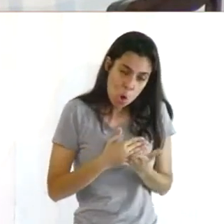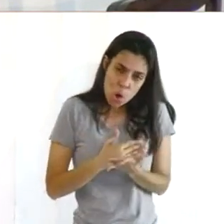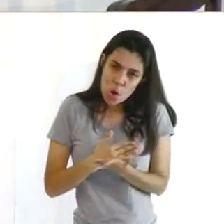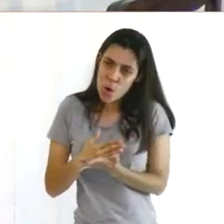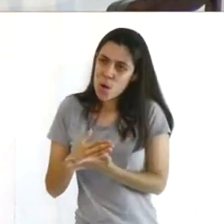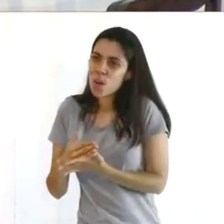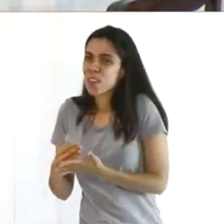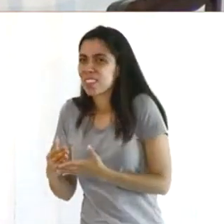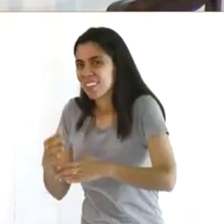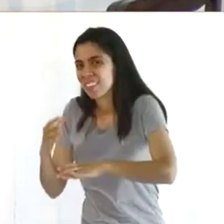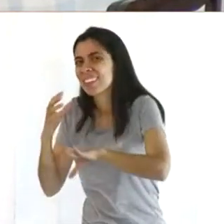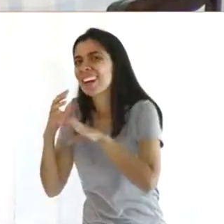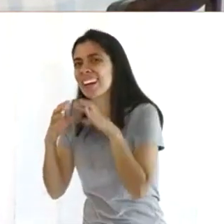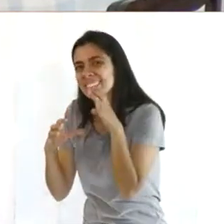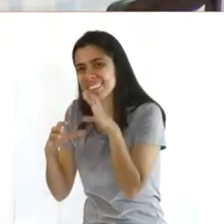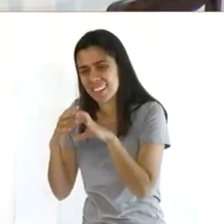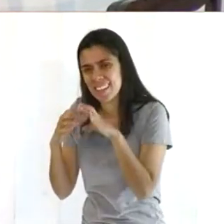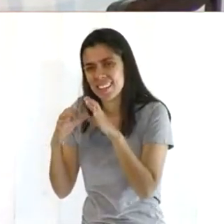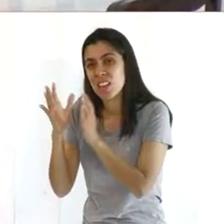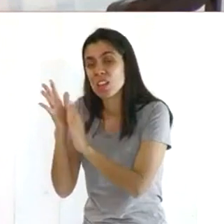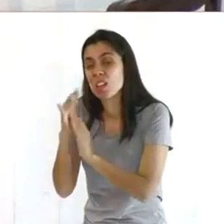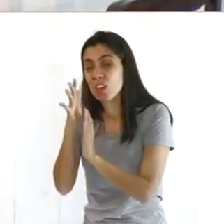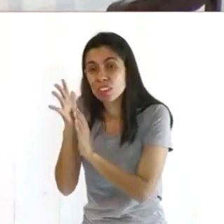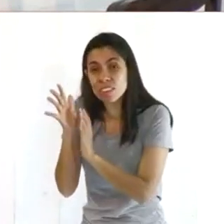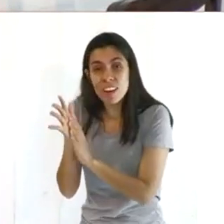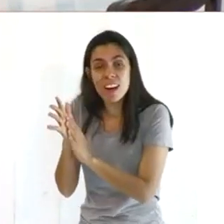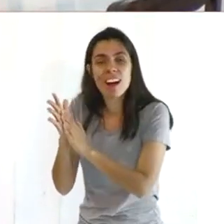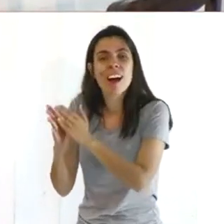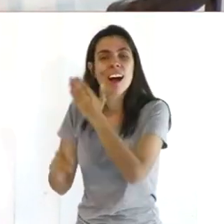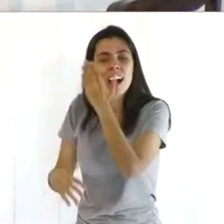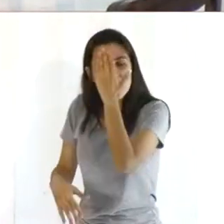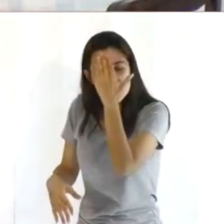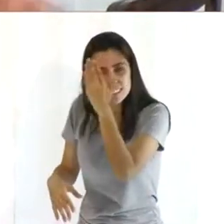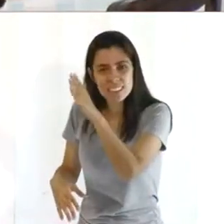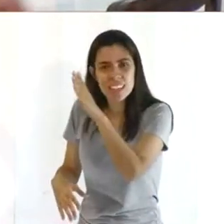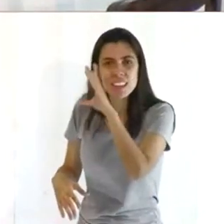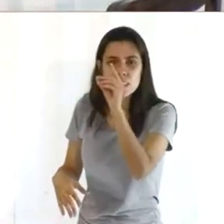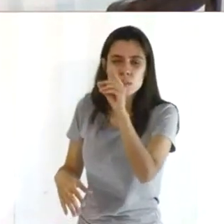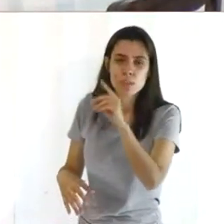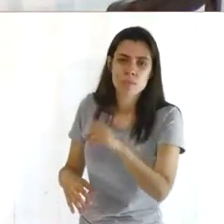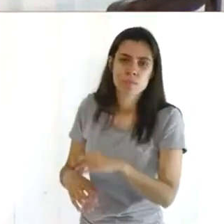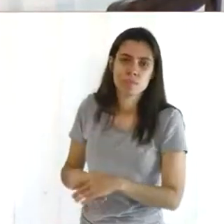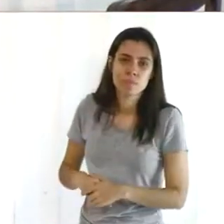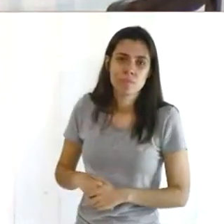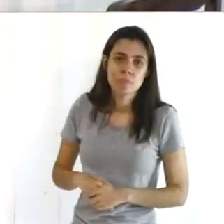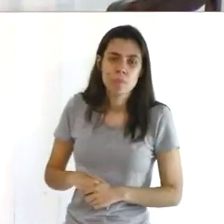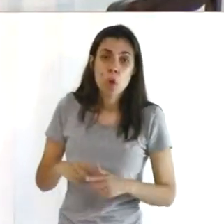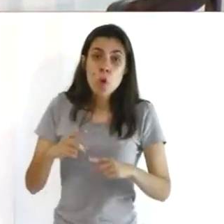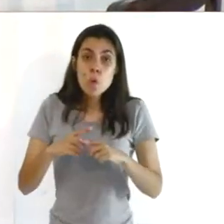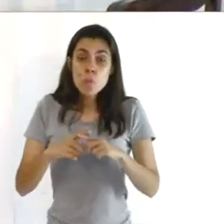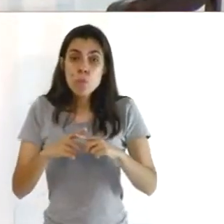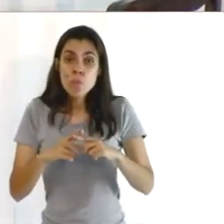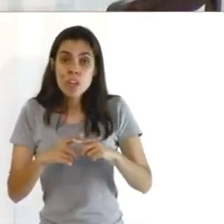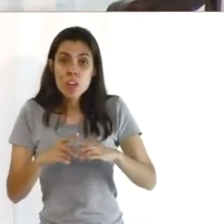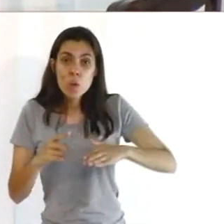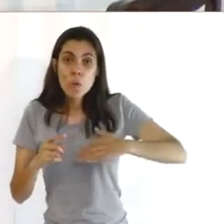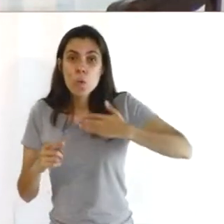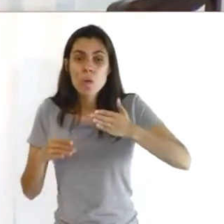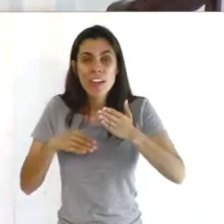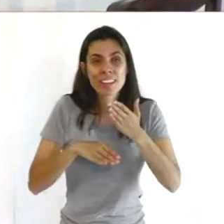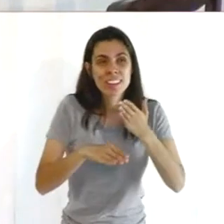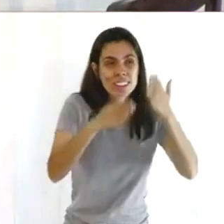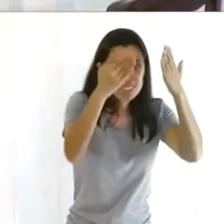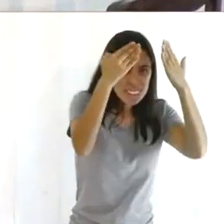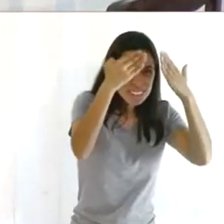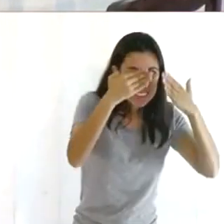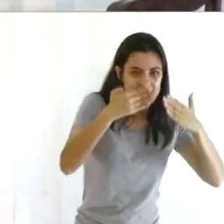bons cânticos, hinos belos, até um sermão bom, mas a minha vida continua. Amanhã é segunda-feira, dia